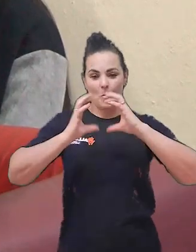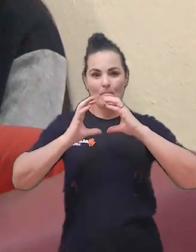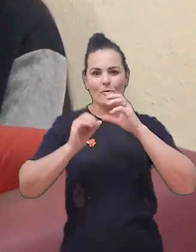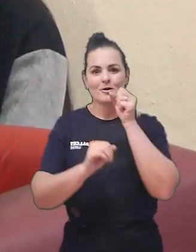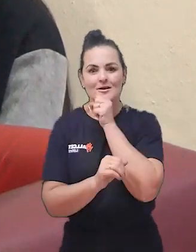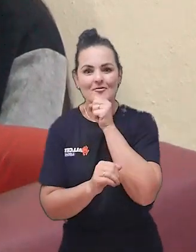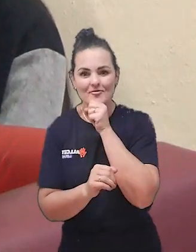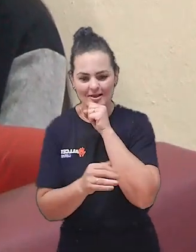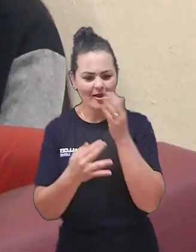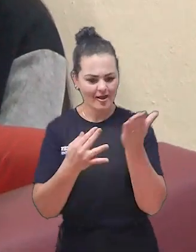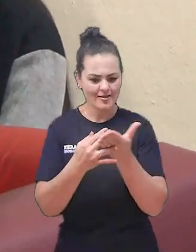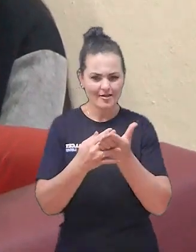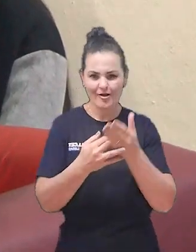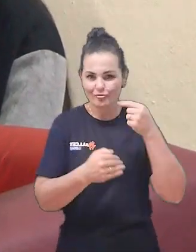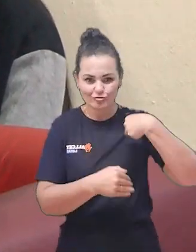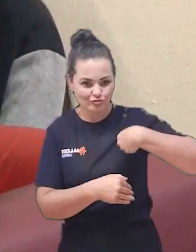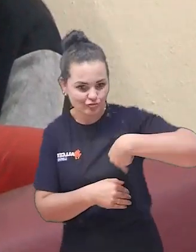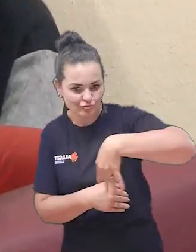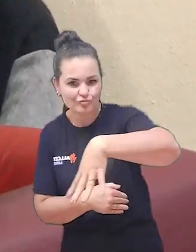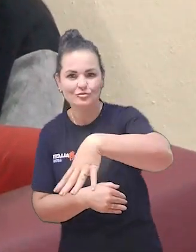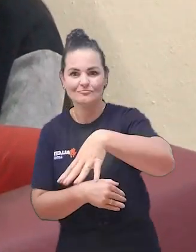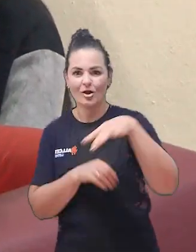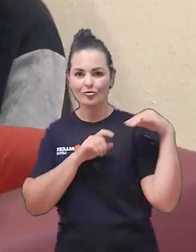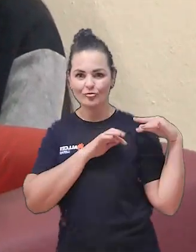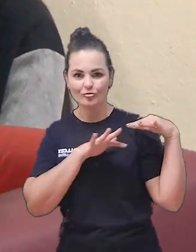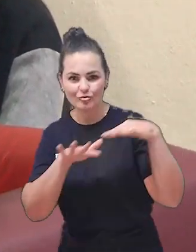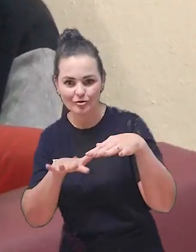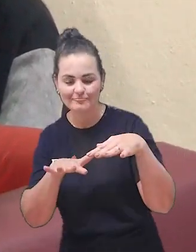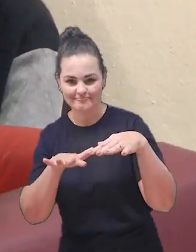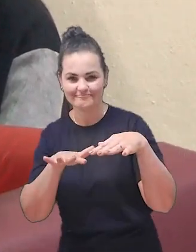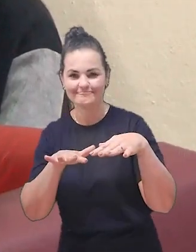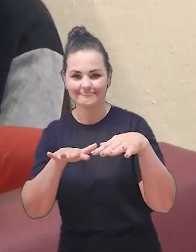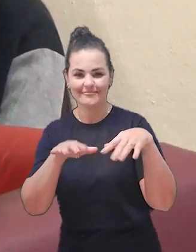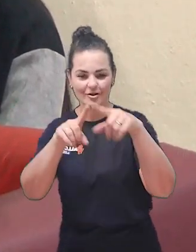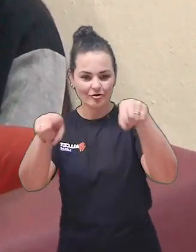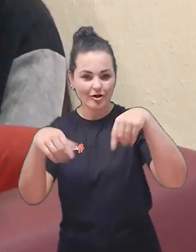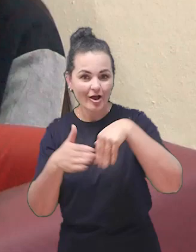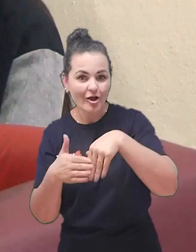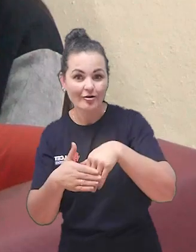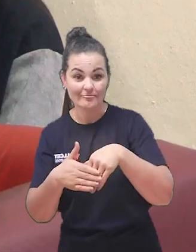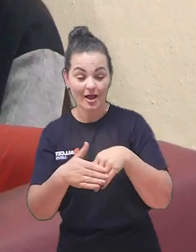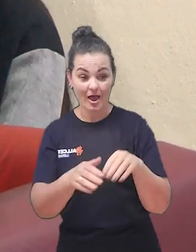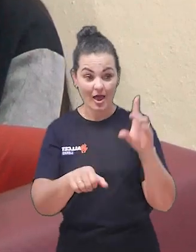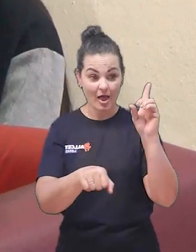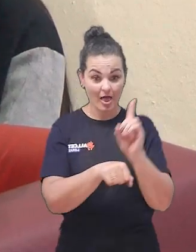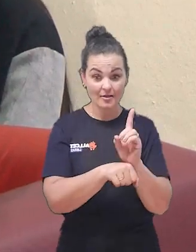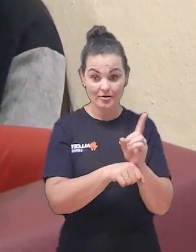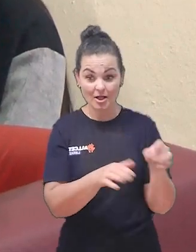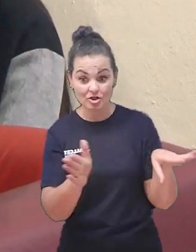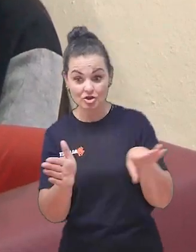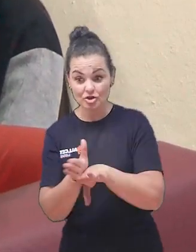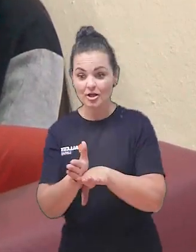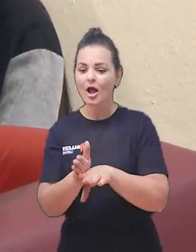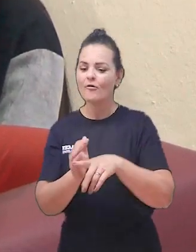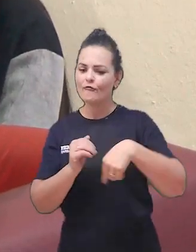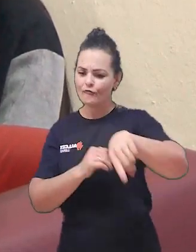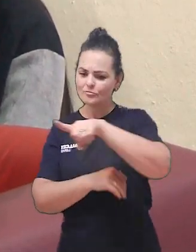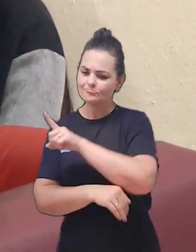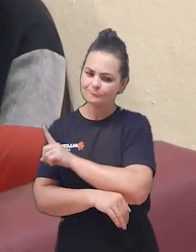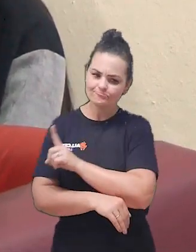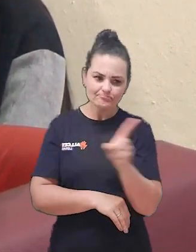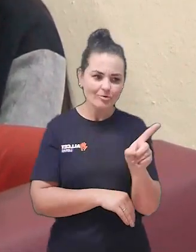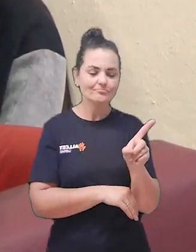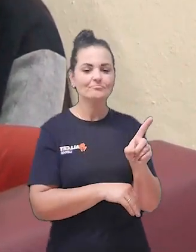nós saíamos no recreio para jogar bola. Quando a diretora chegava, todo mundo tinha que ir para a sala do diretor e assinar